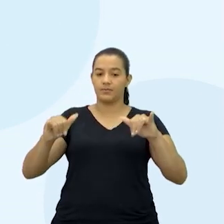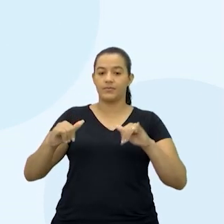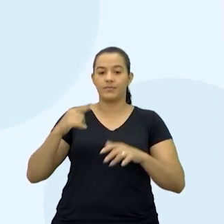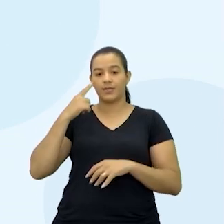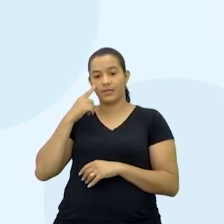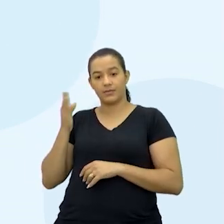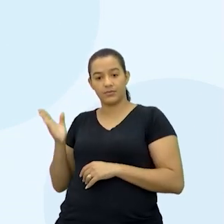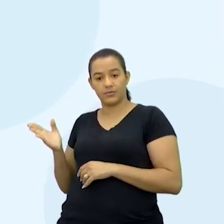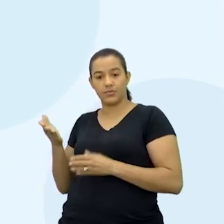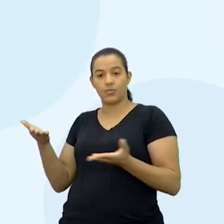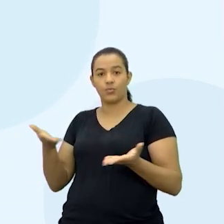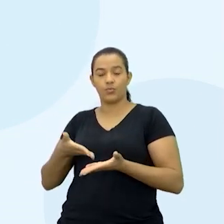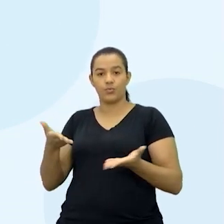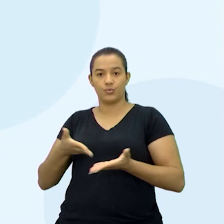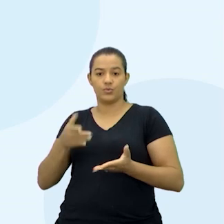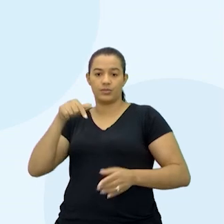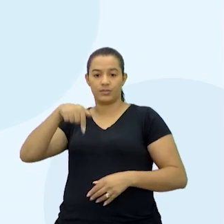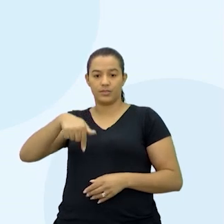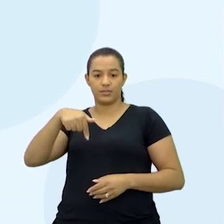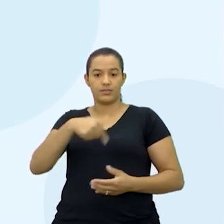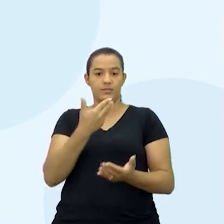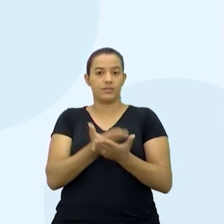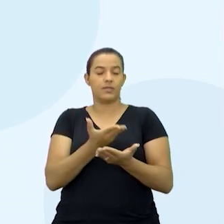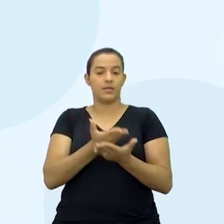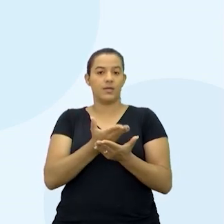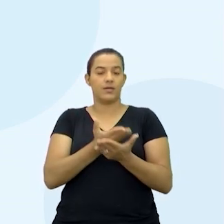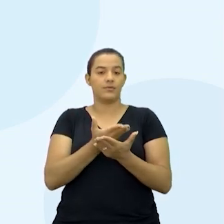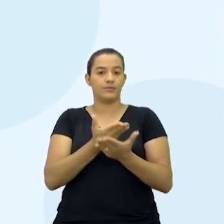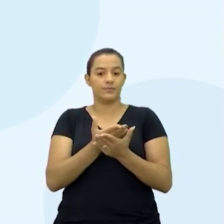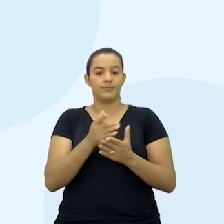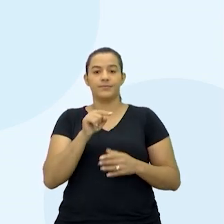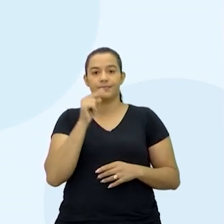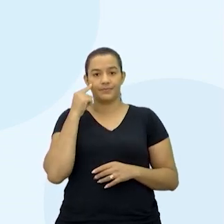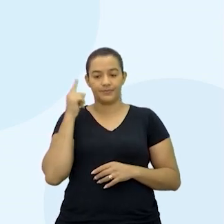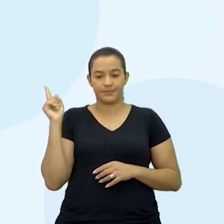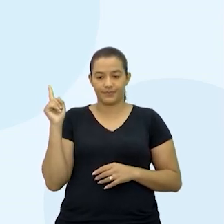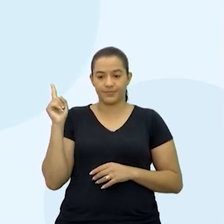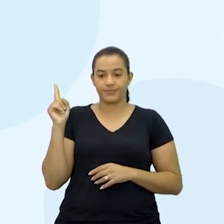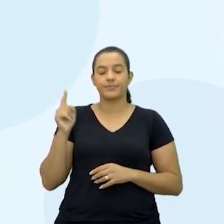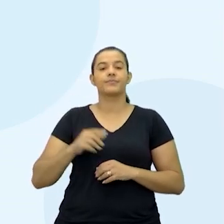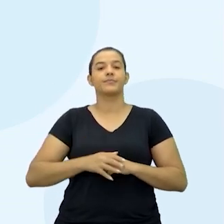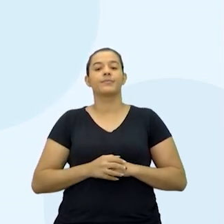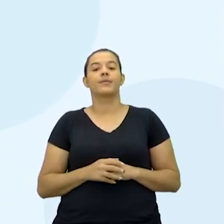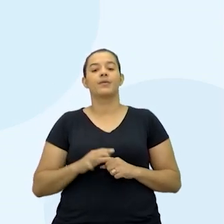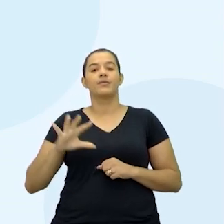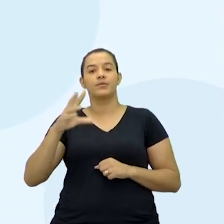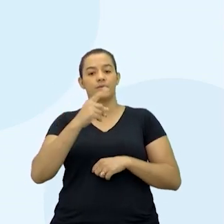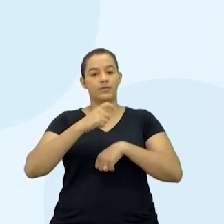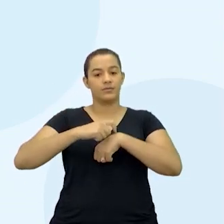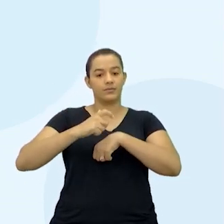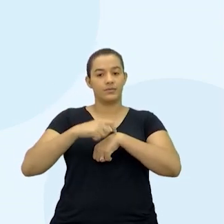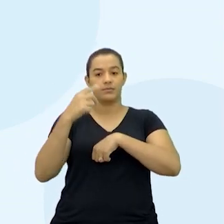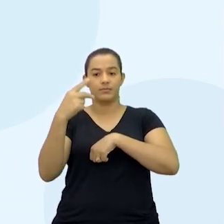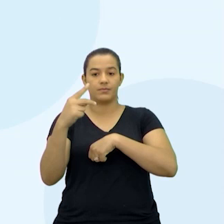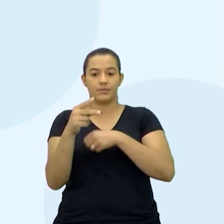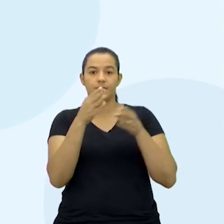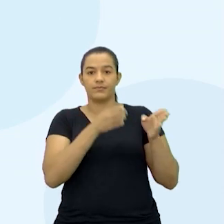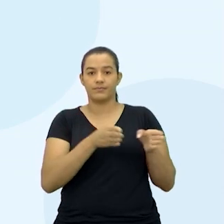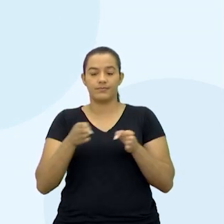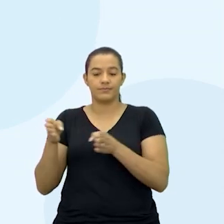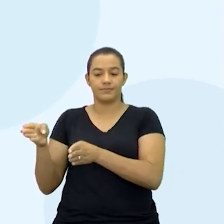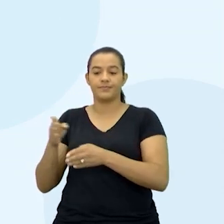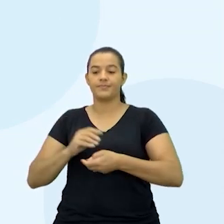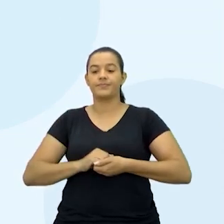é aqui que nós estamos nesta aula, então anota direitinho, Observatório da Imprensa Internacional. Eu estou dando tempo para você se organizar, tá certo? Então é isso